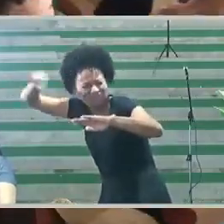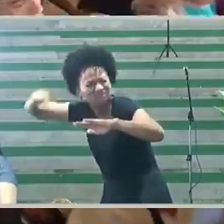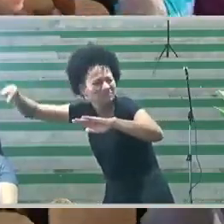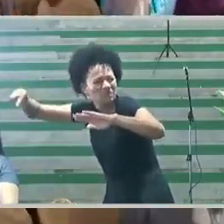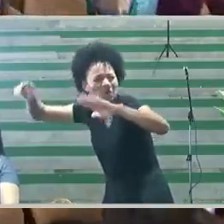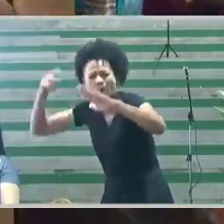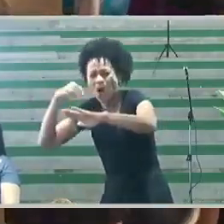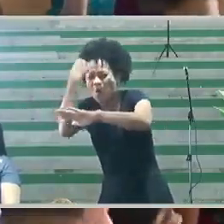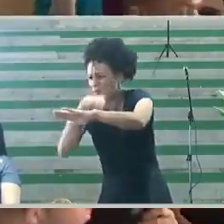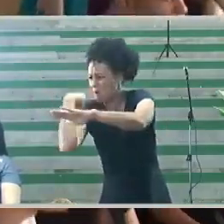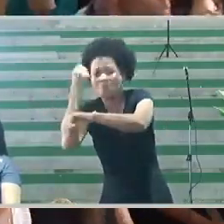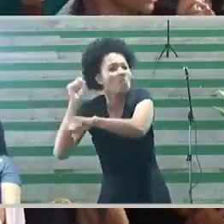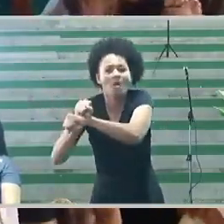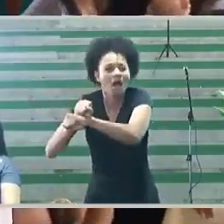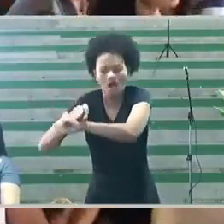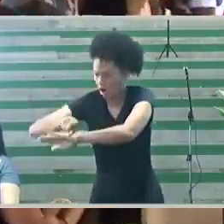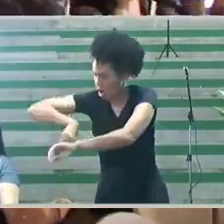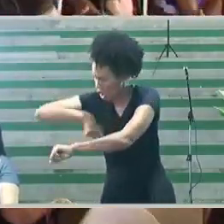santo,